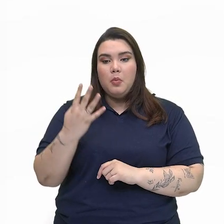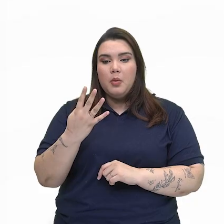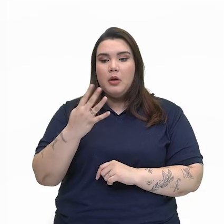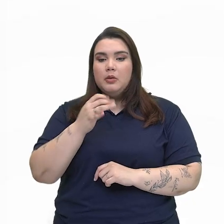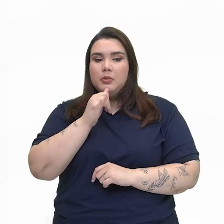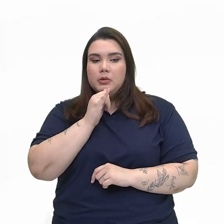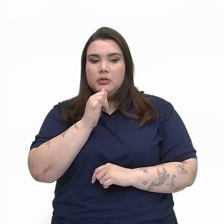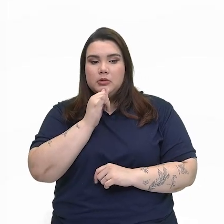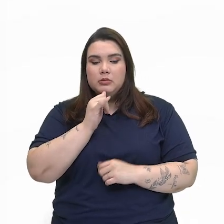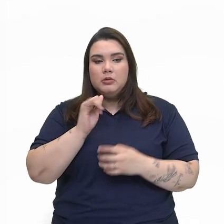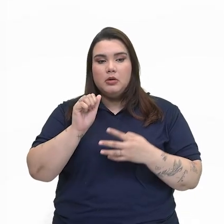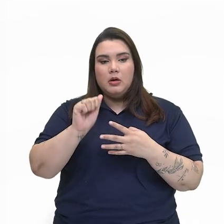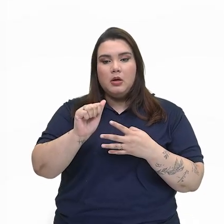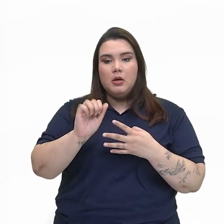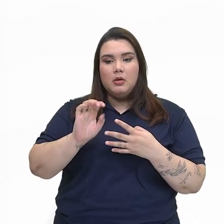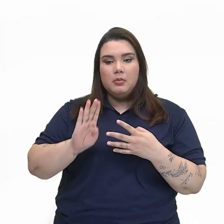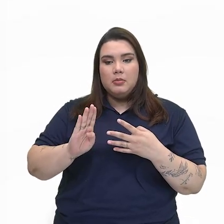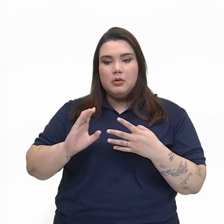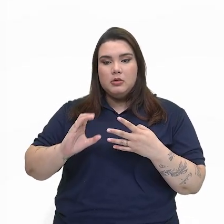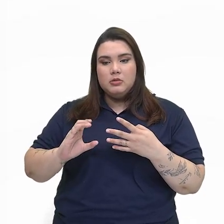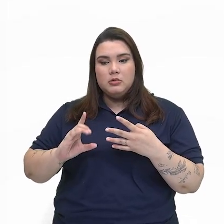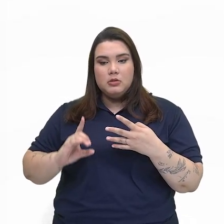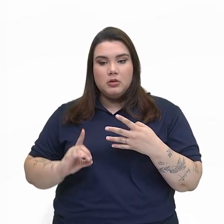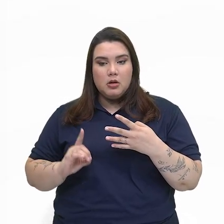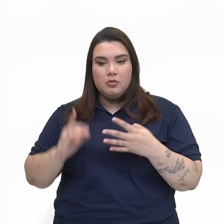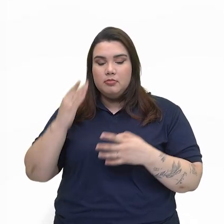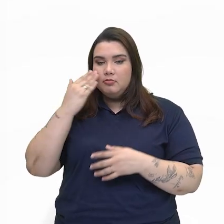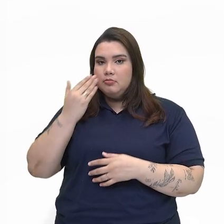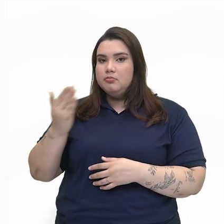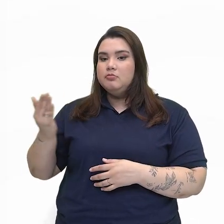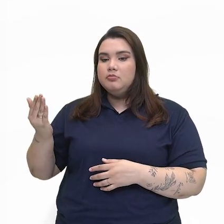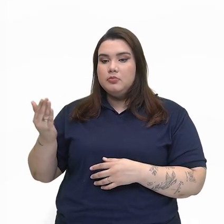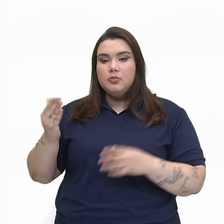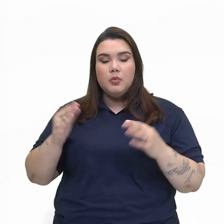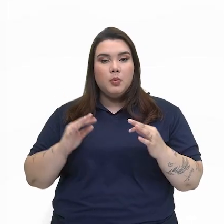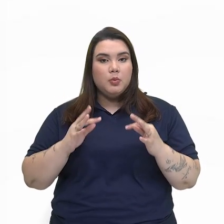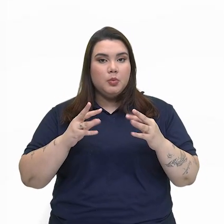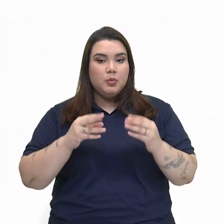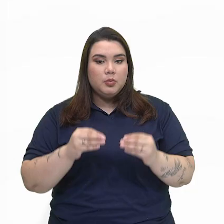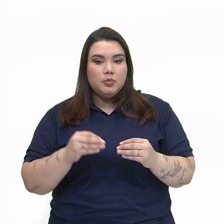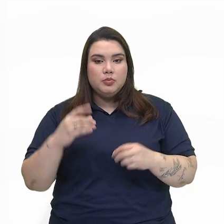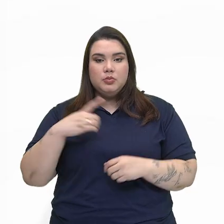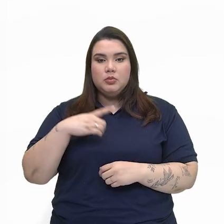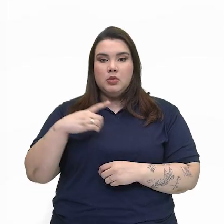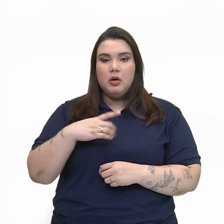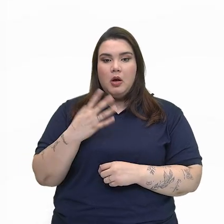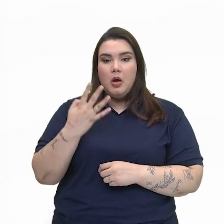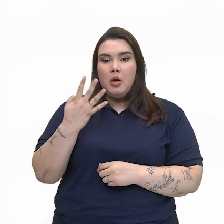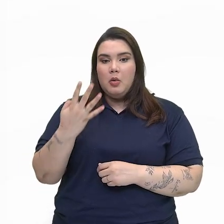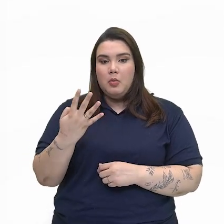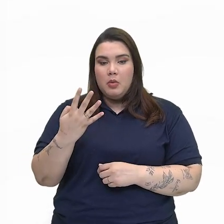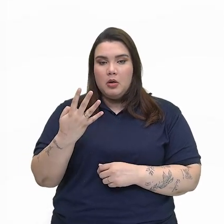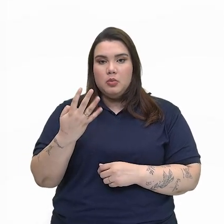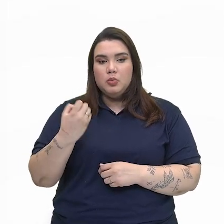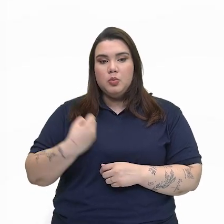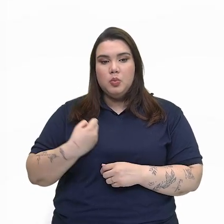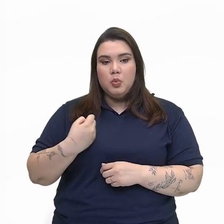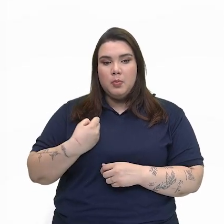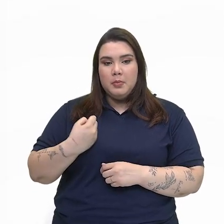exemplos aqui, de A até D, onde todos eles têm 4